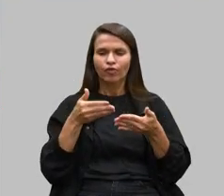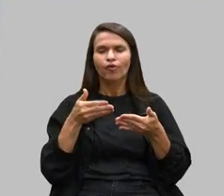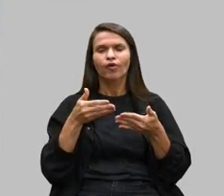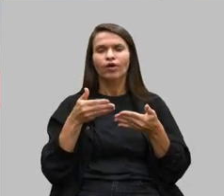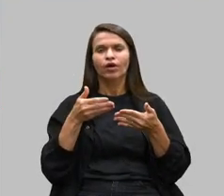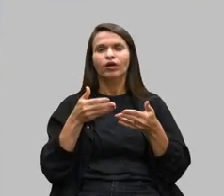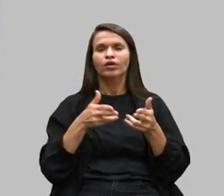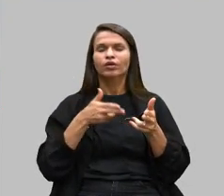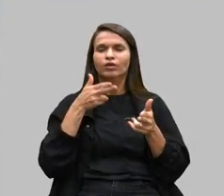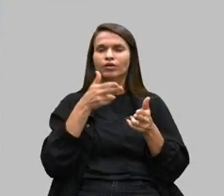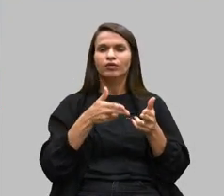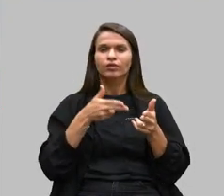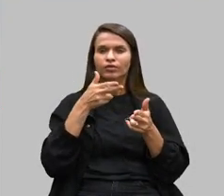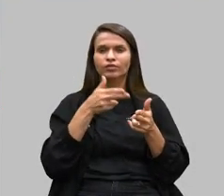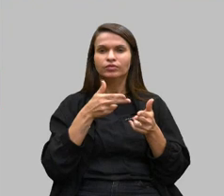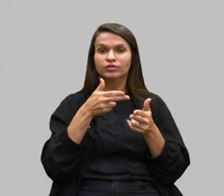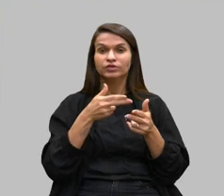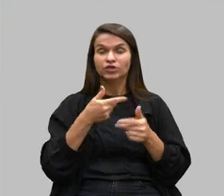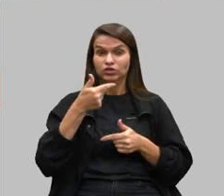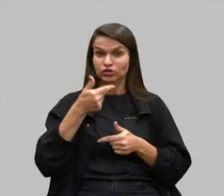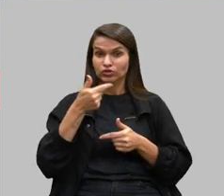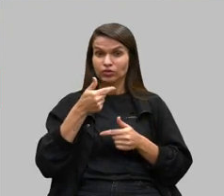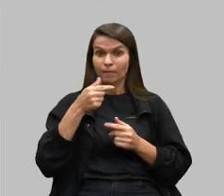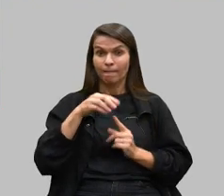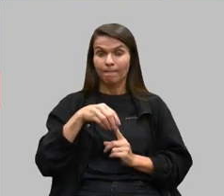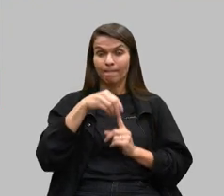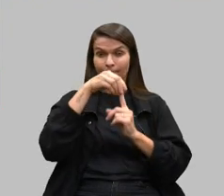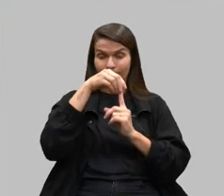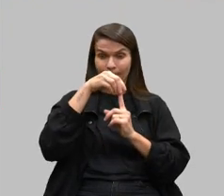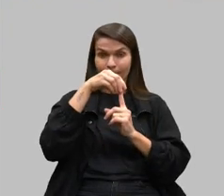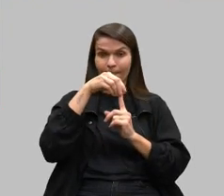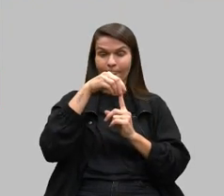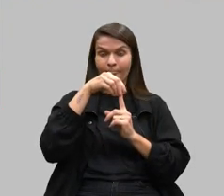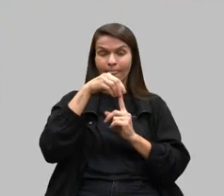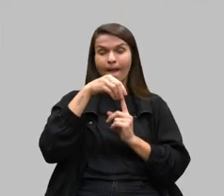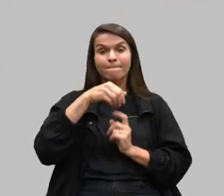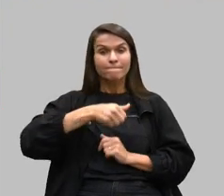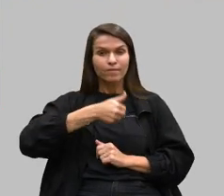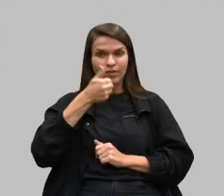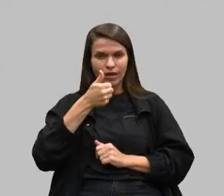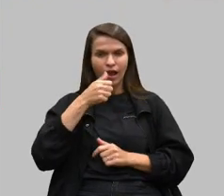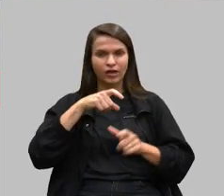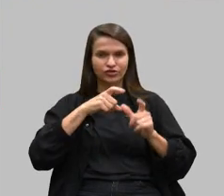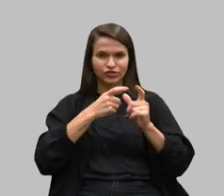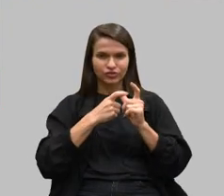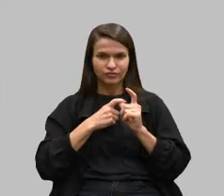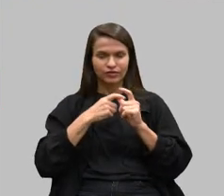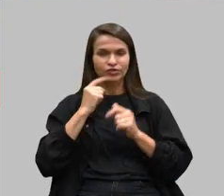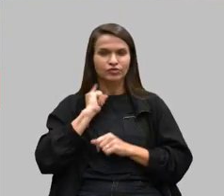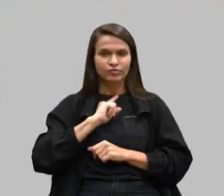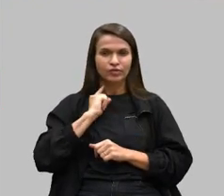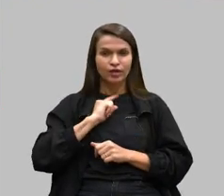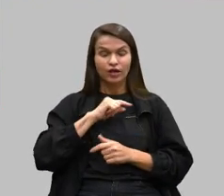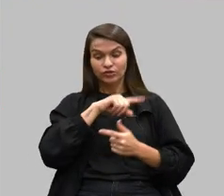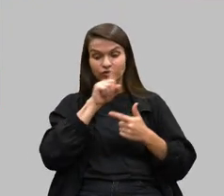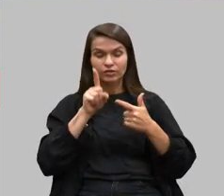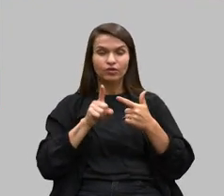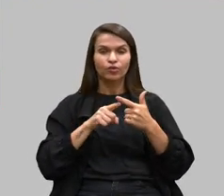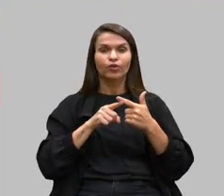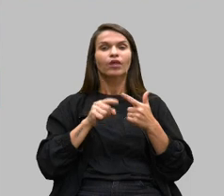a prioridade dois A primeira é a dívida de Minas Gerais e agora a segunda é ferrovia